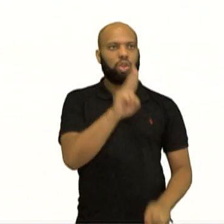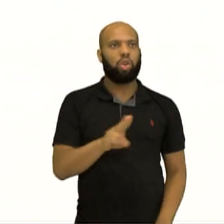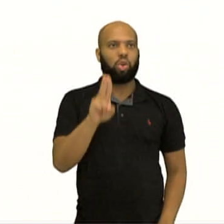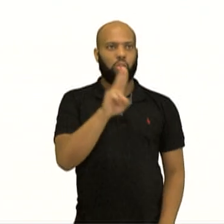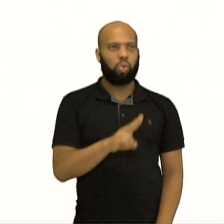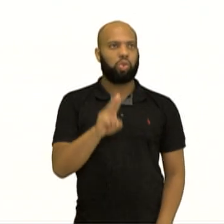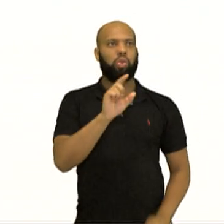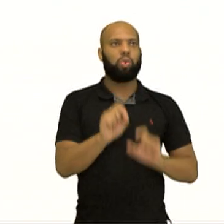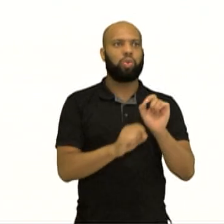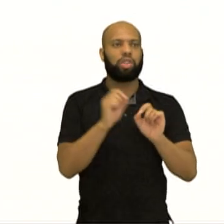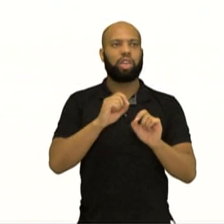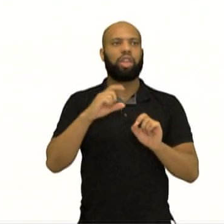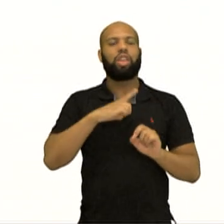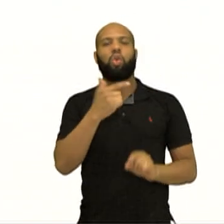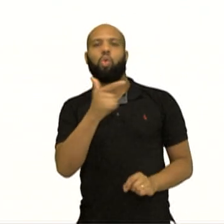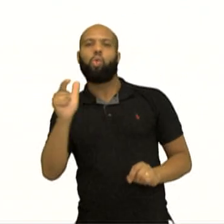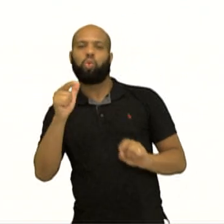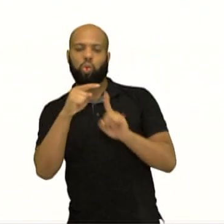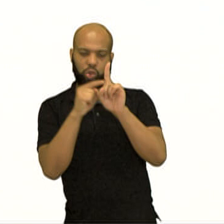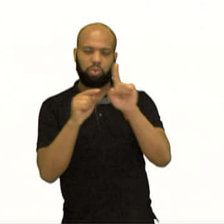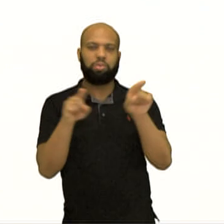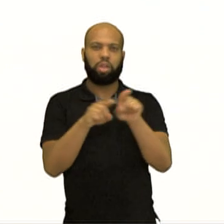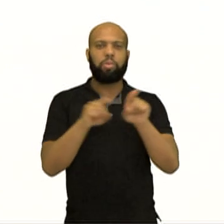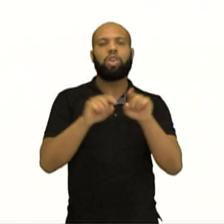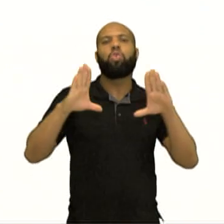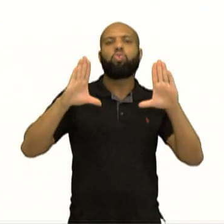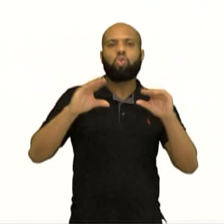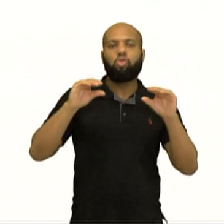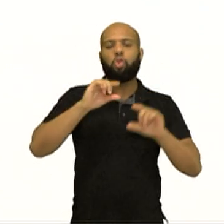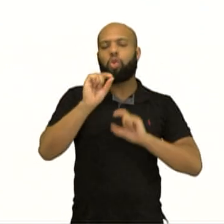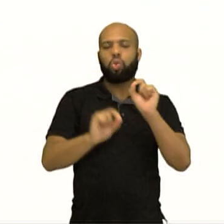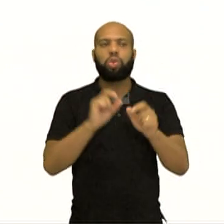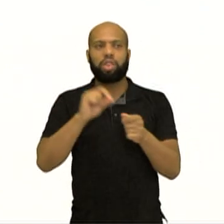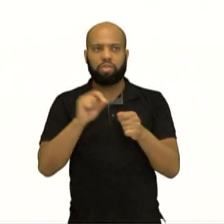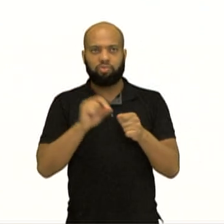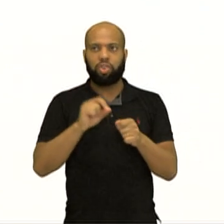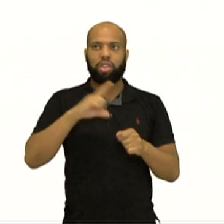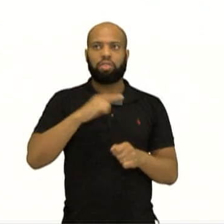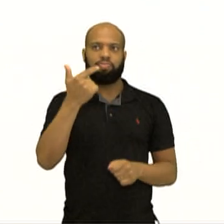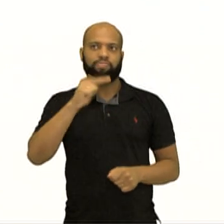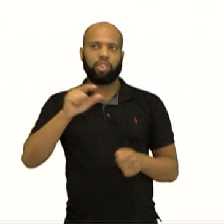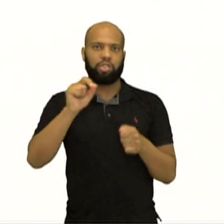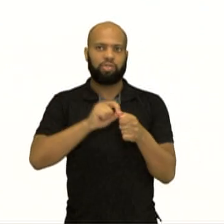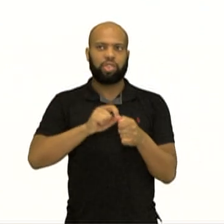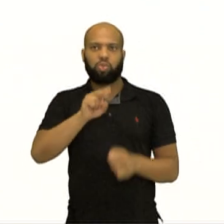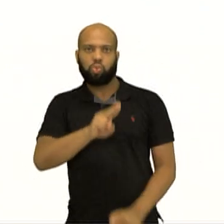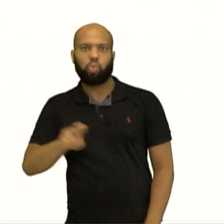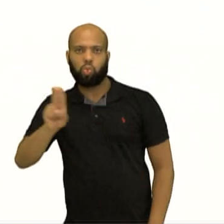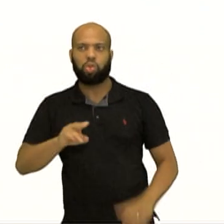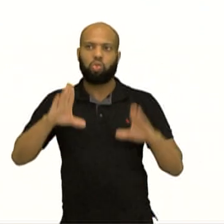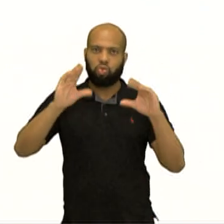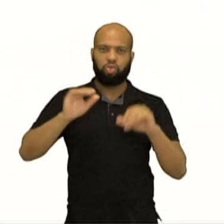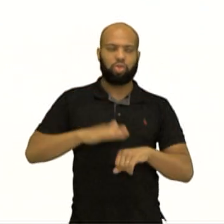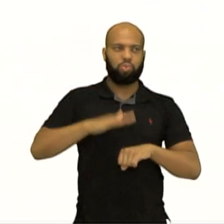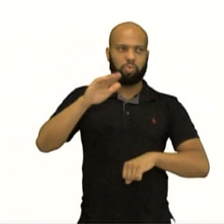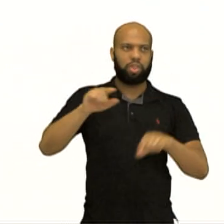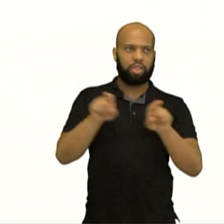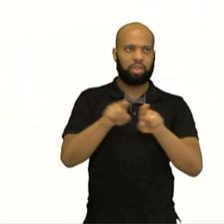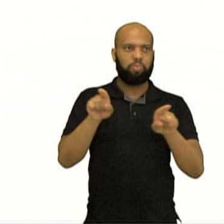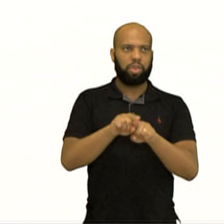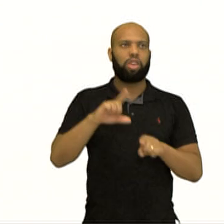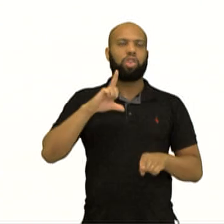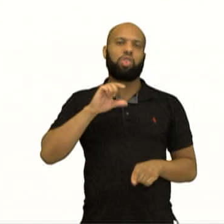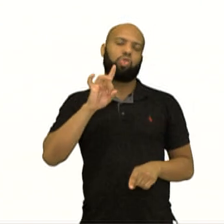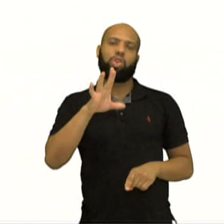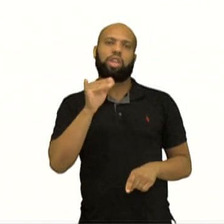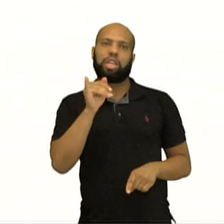mais confortável ainda, tá? Então, depende do que você estiver fazendo, você vai usar cada vez mais confortável, às vezes só a parte de cima